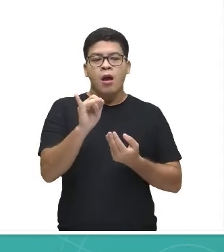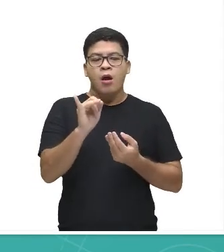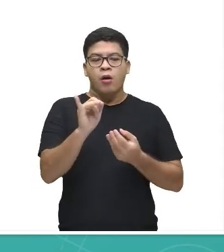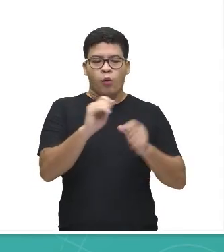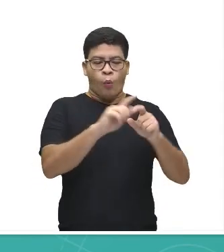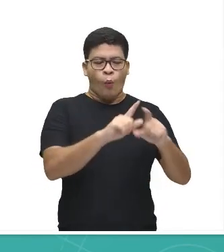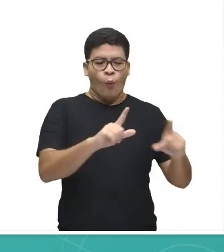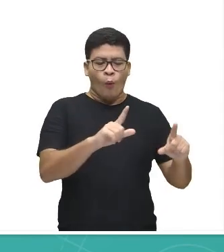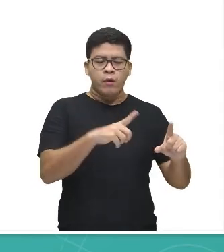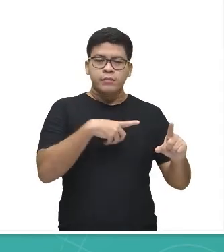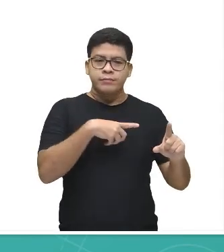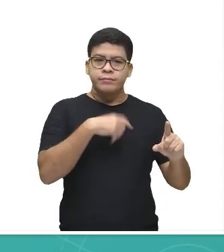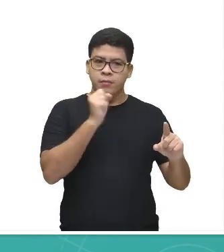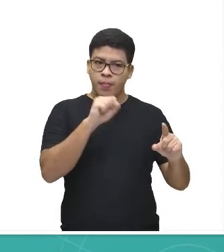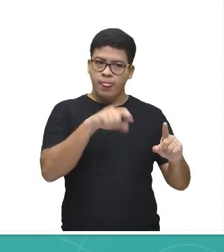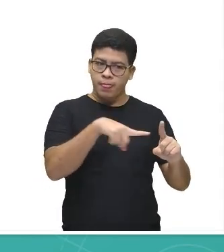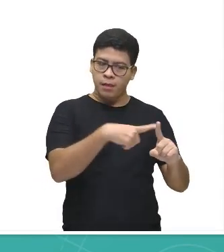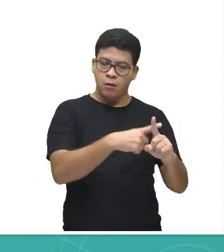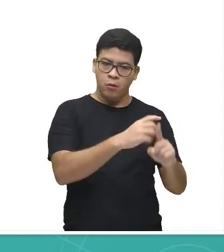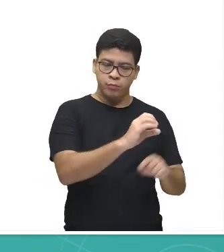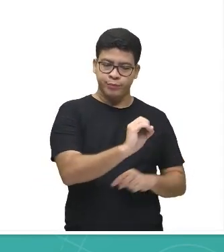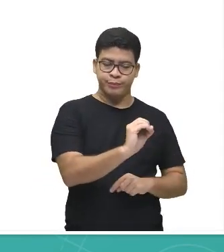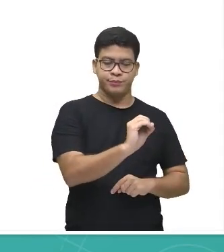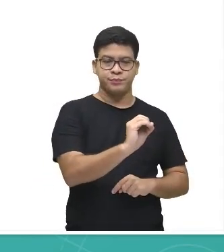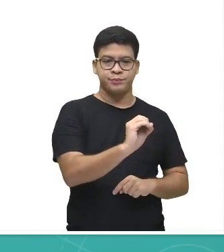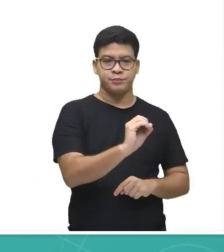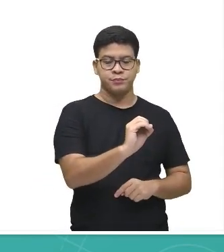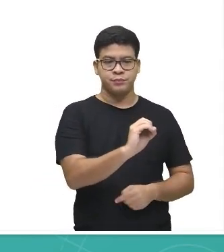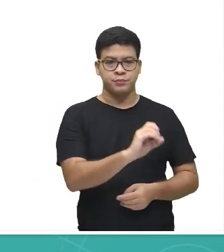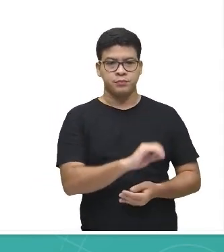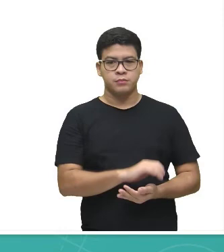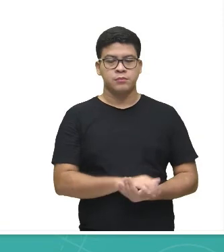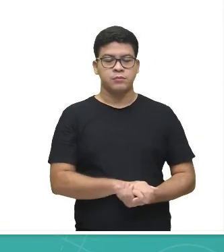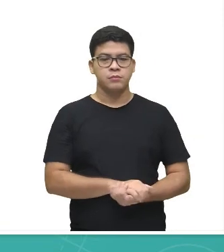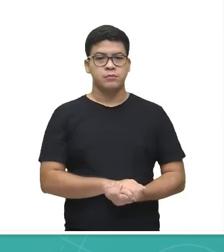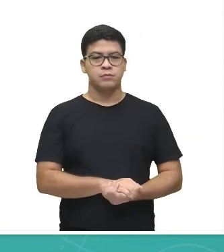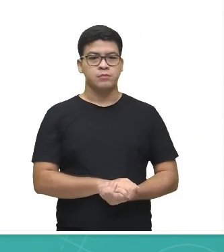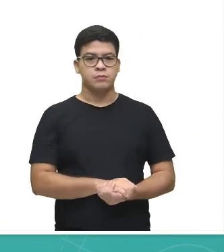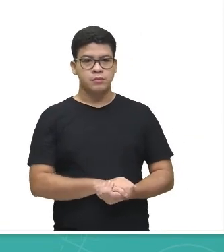que 398 é um número menor que